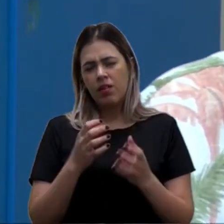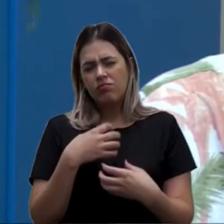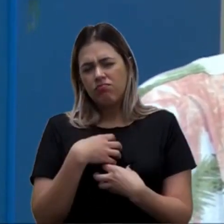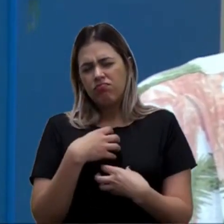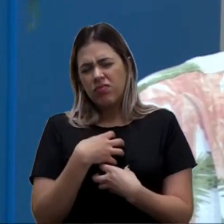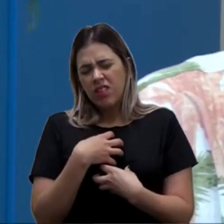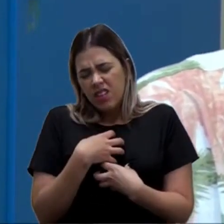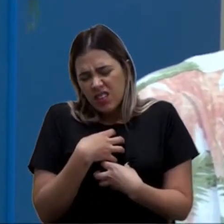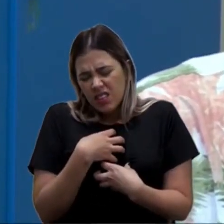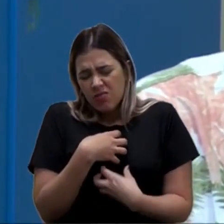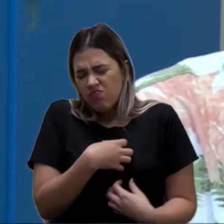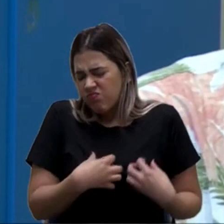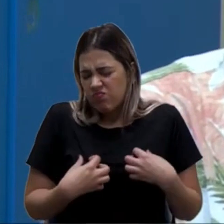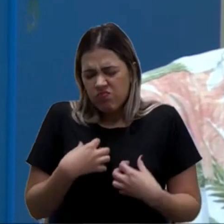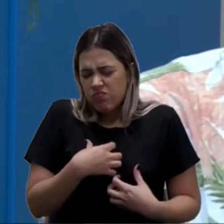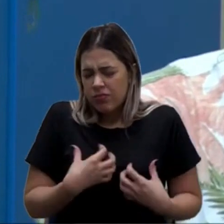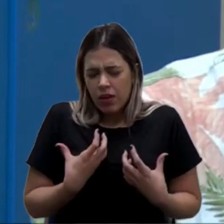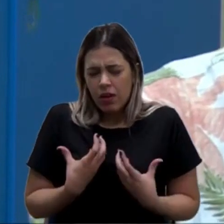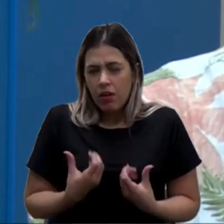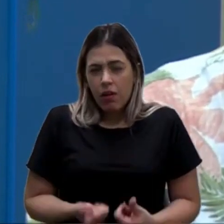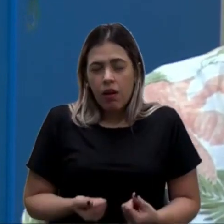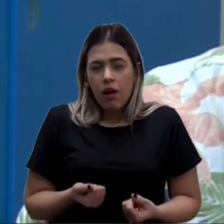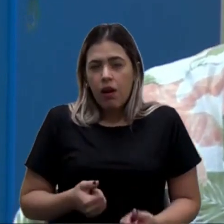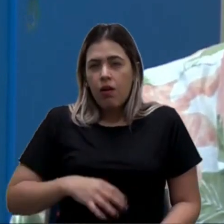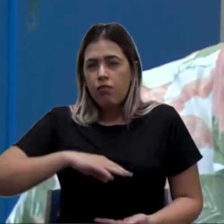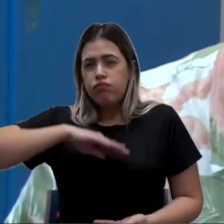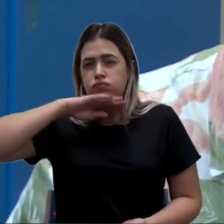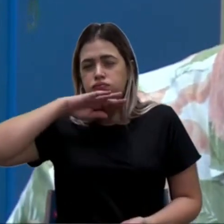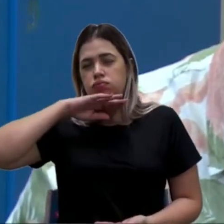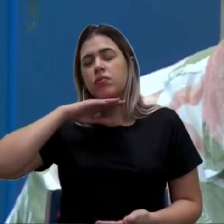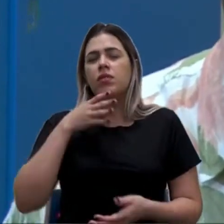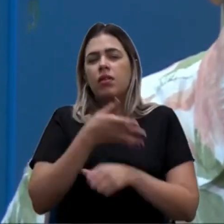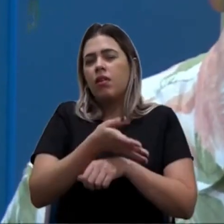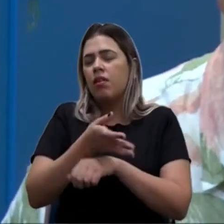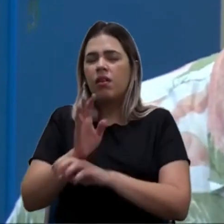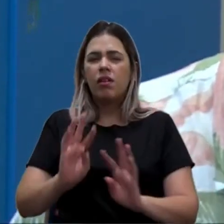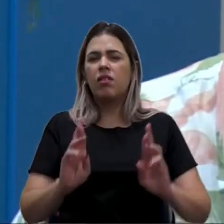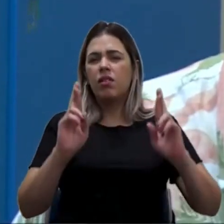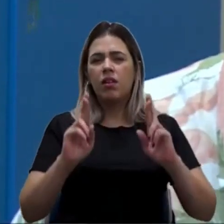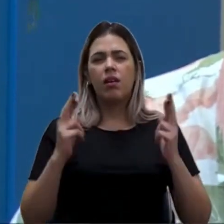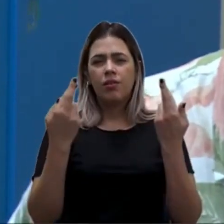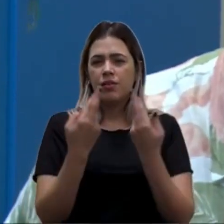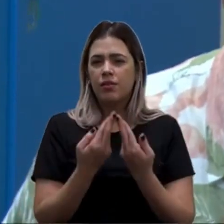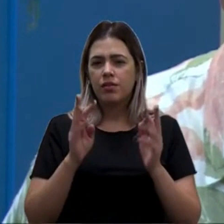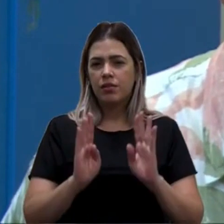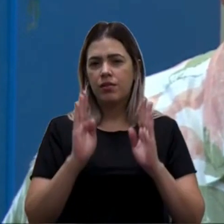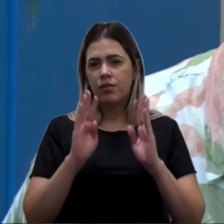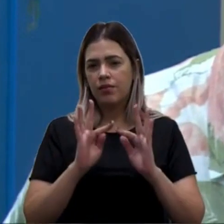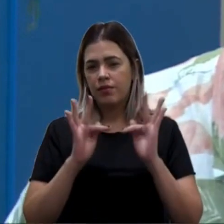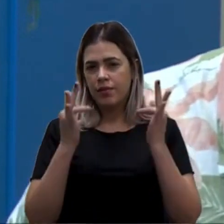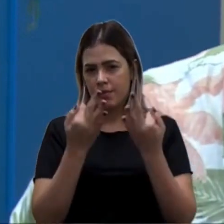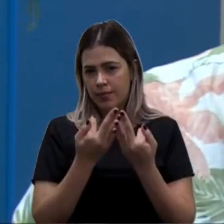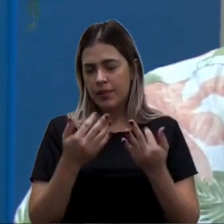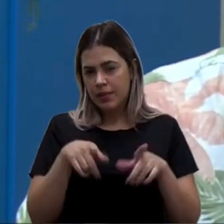desgraça receios que me invadem em todas as reuniões da família Davi